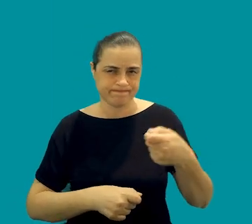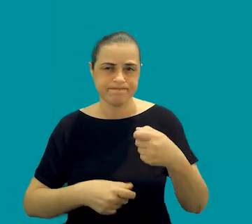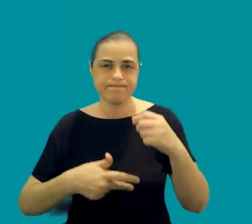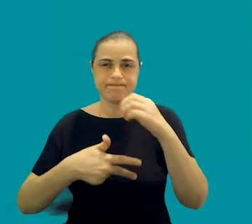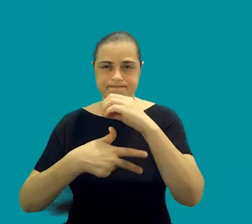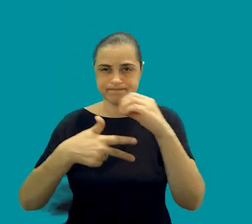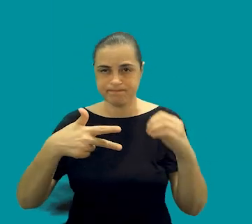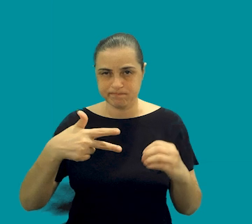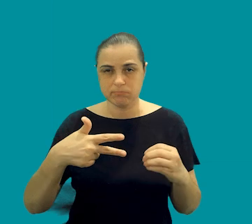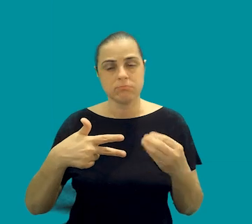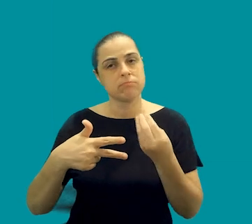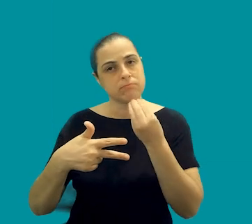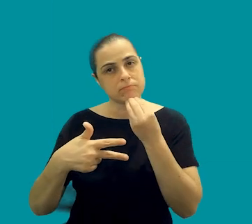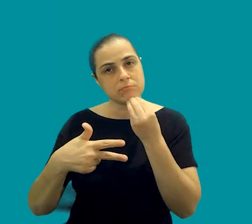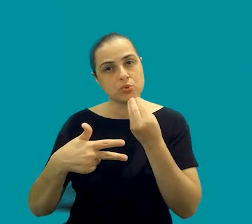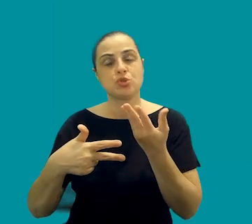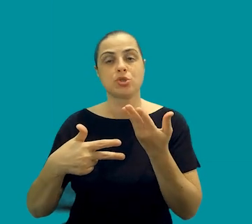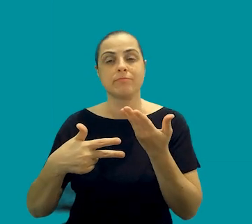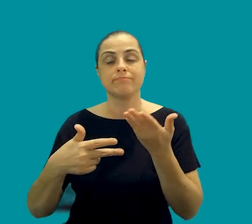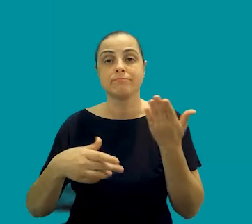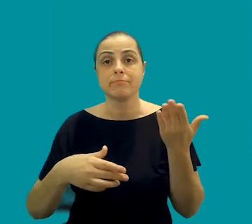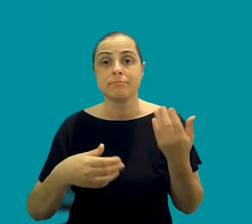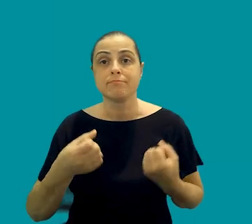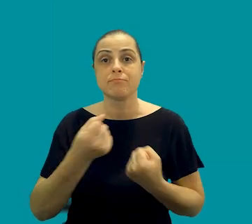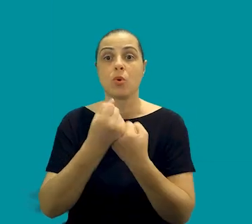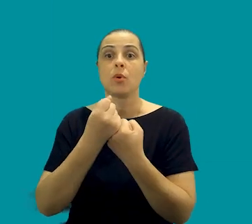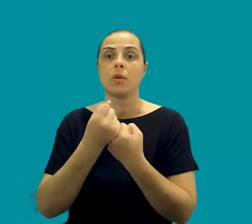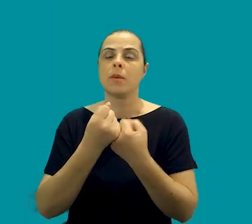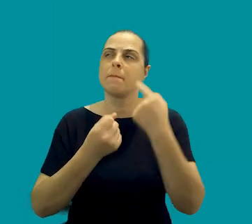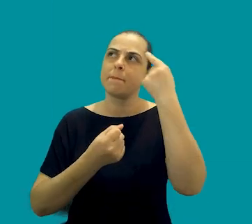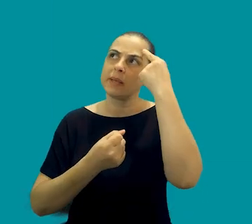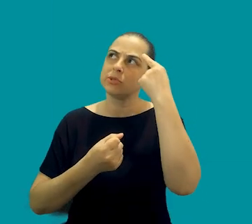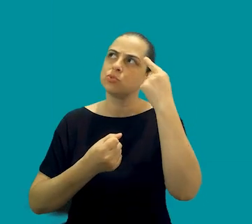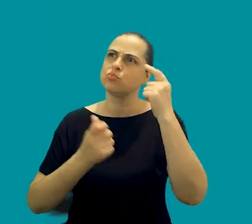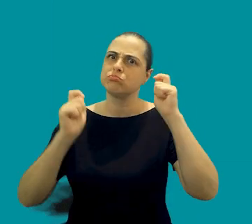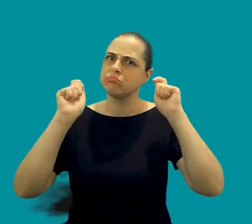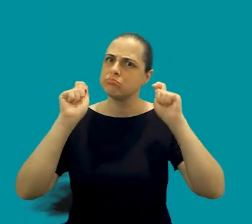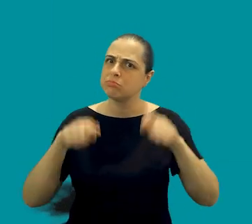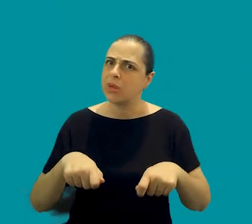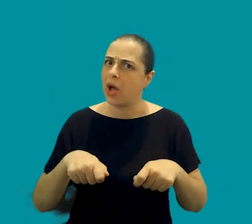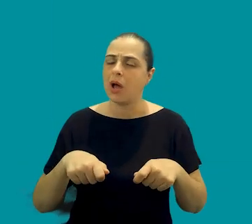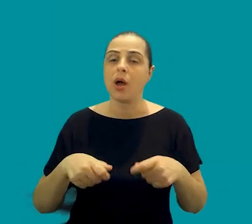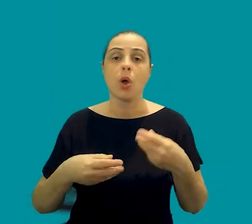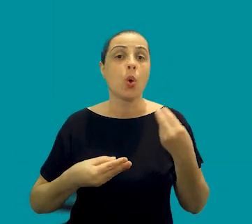precisando também, estou vendo vocês aqui, né? Como é que a gente pode...